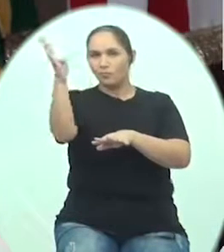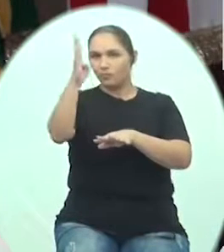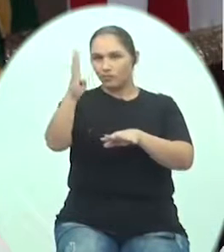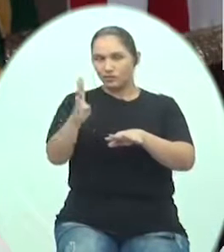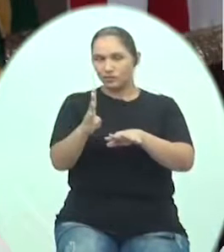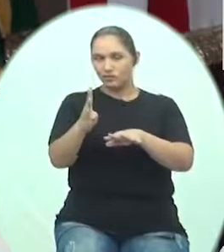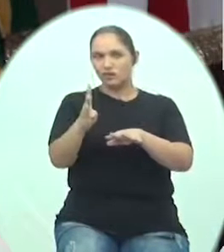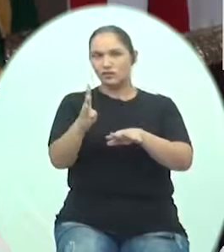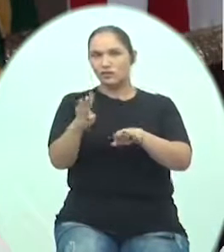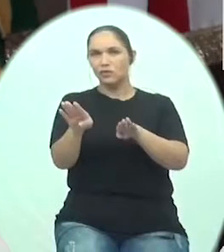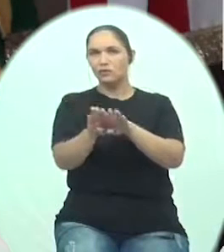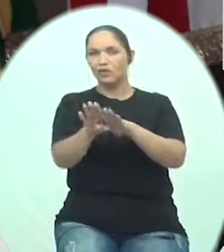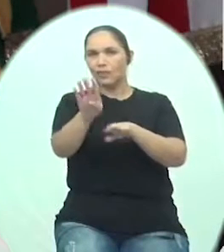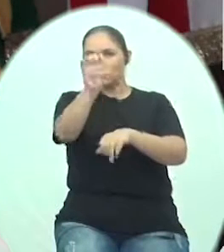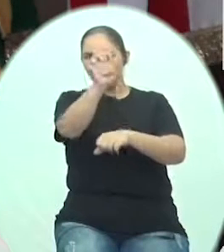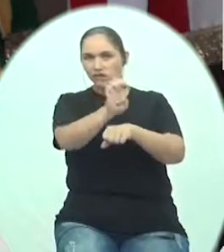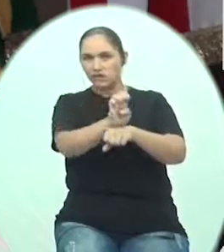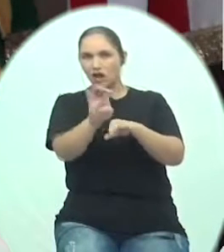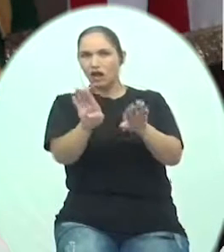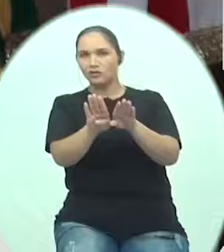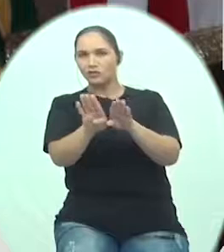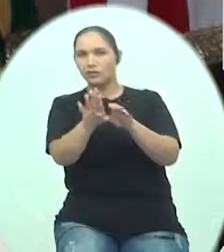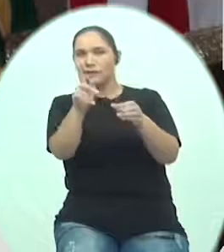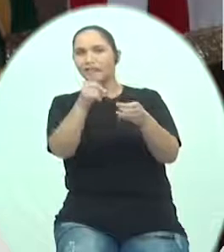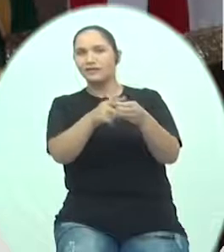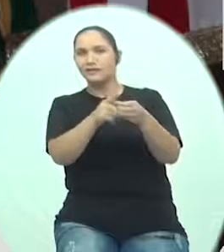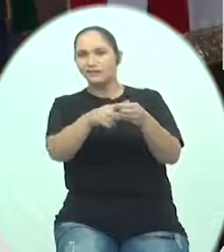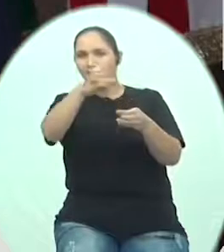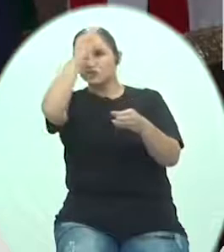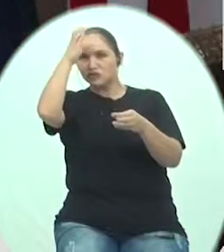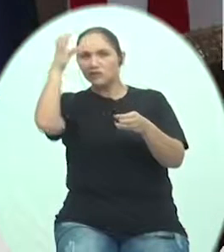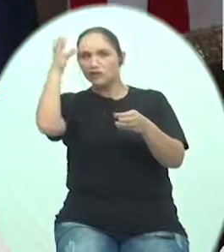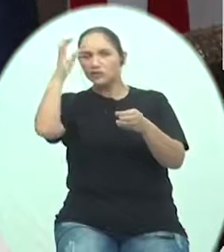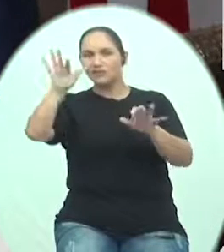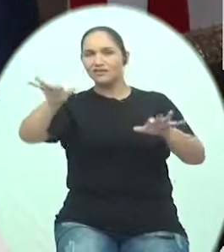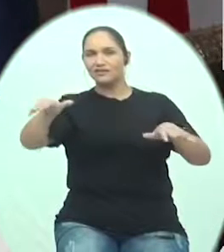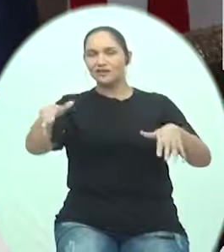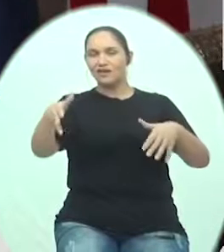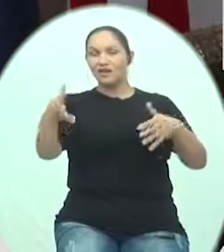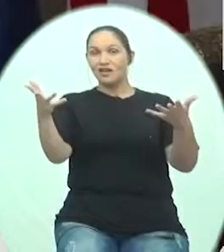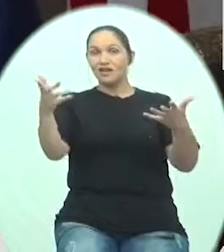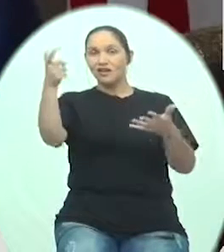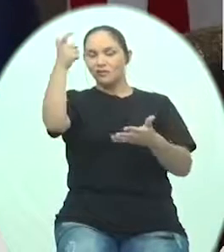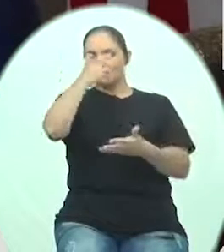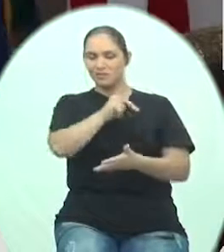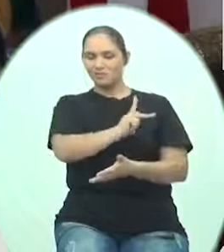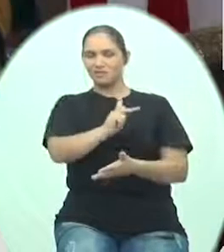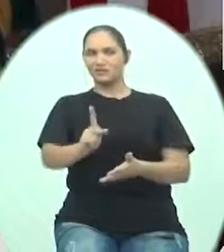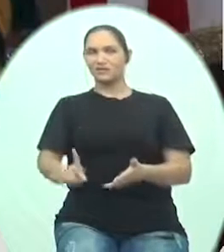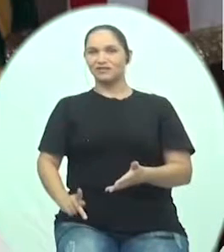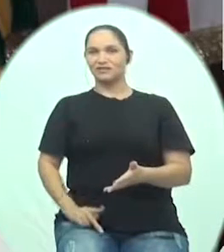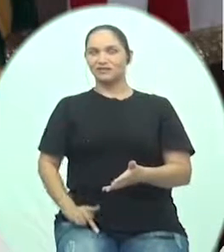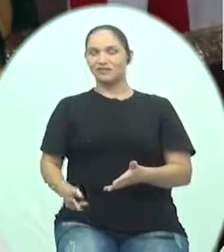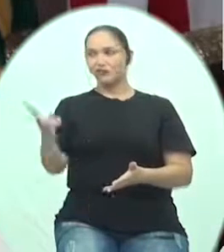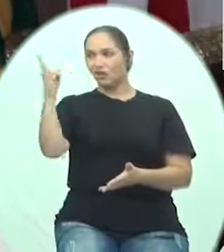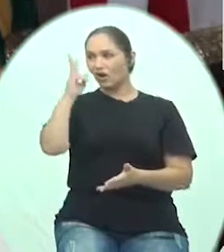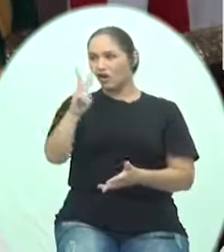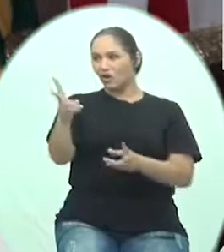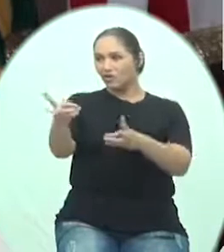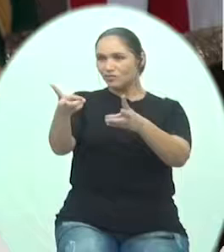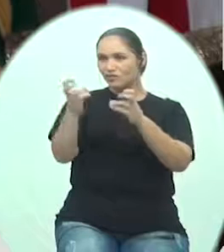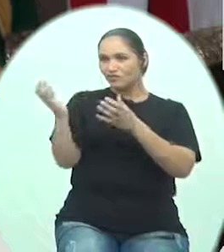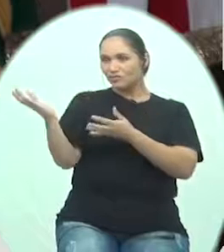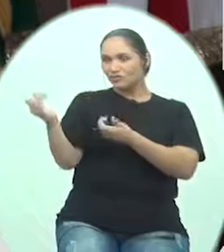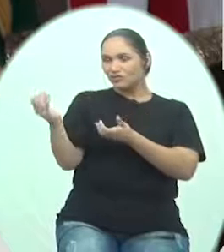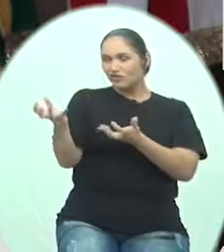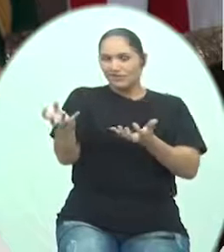da nossa cidade então eu fico assim bem entusiasmado senhor presidente de ver uma Juventude interessada